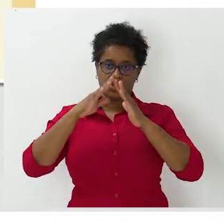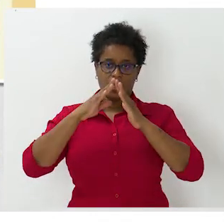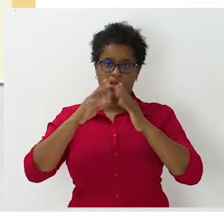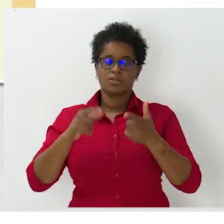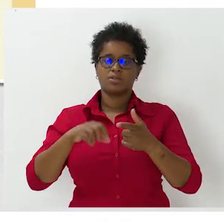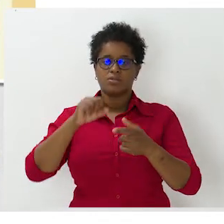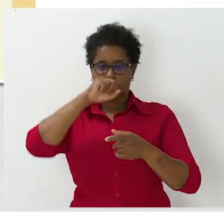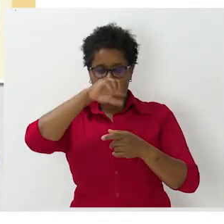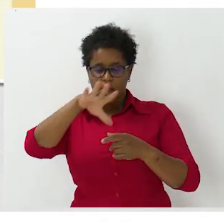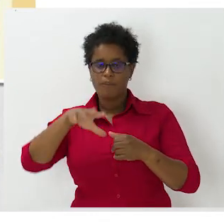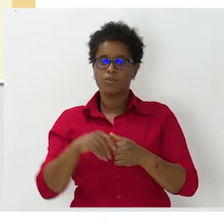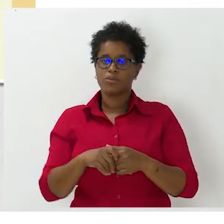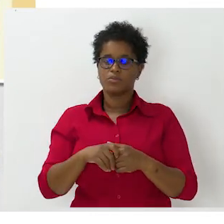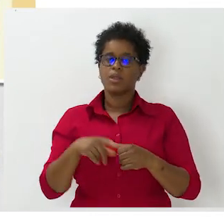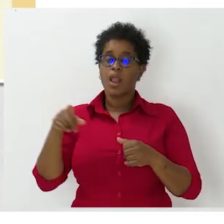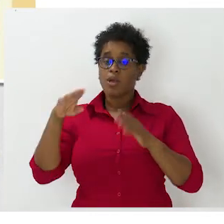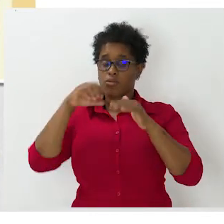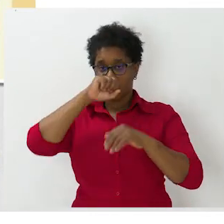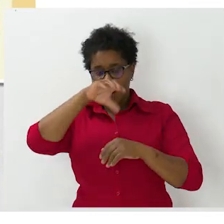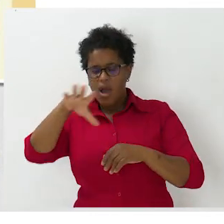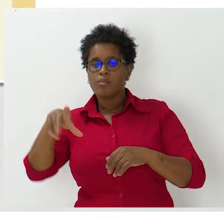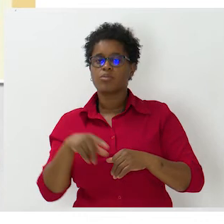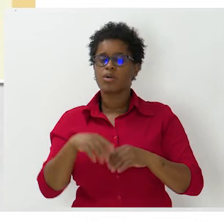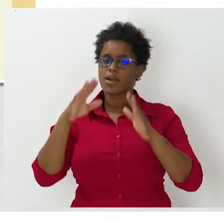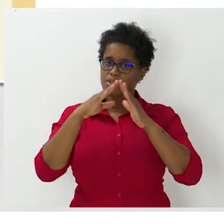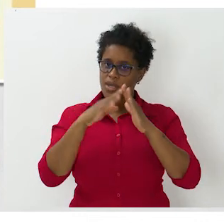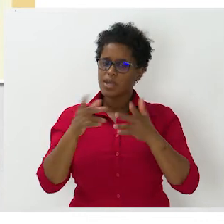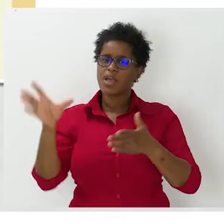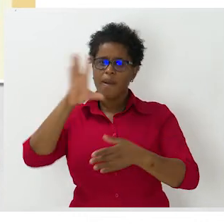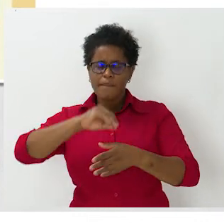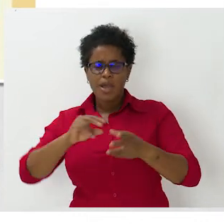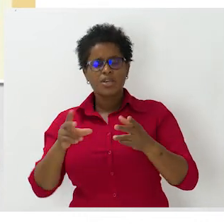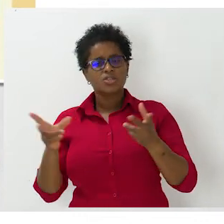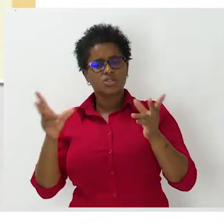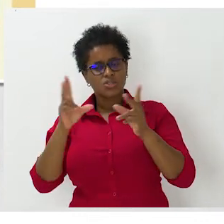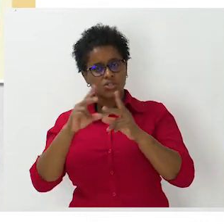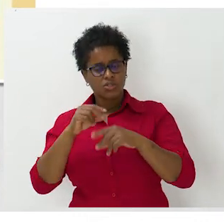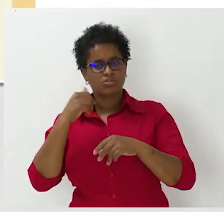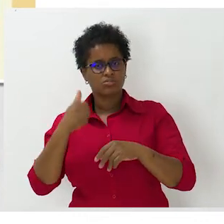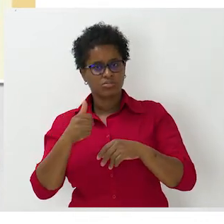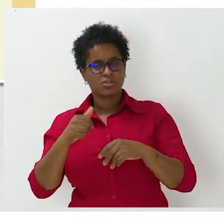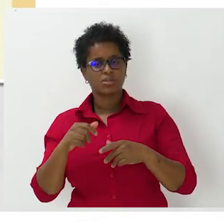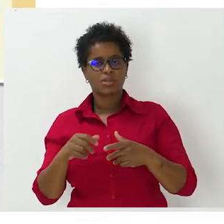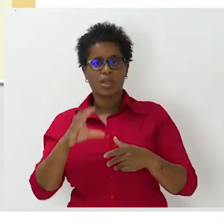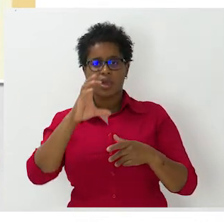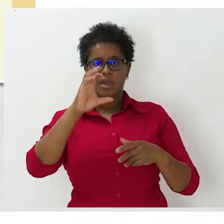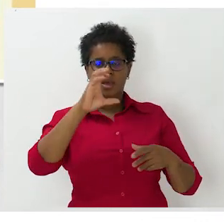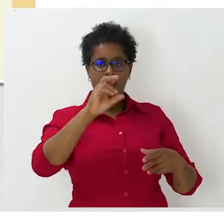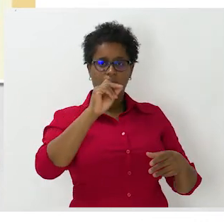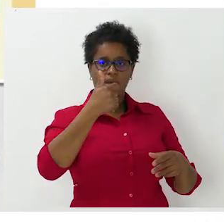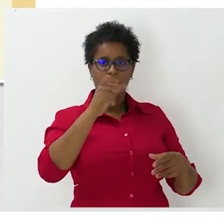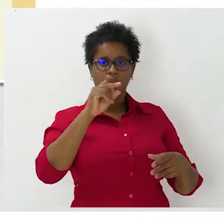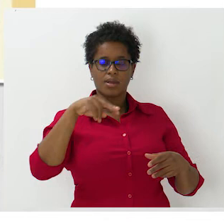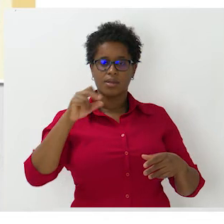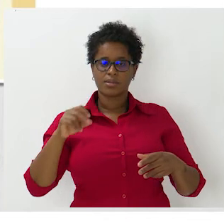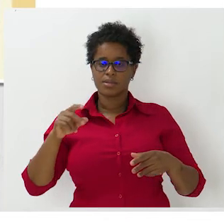no campo. Portanto, no campo, as casas mais modestas eram cabanas